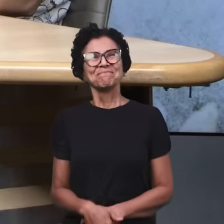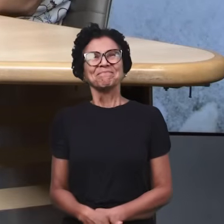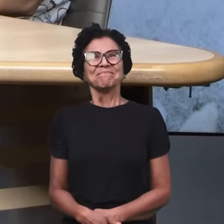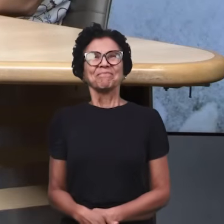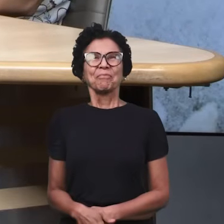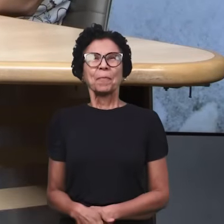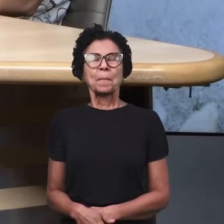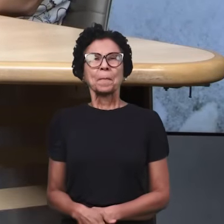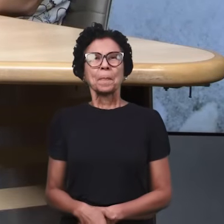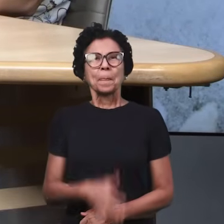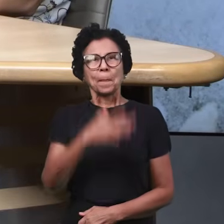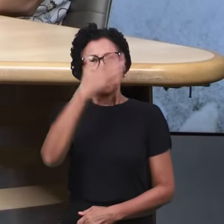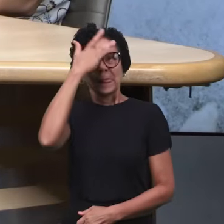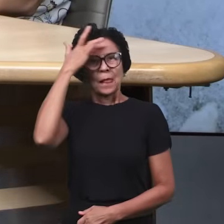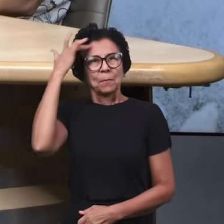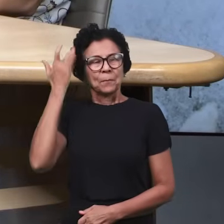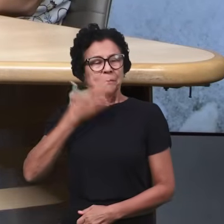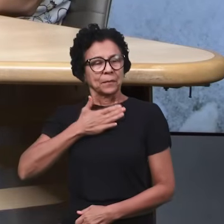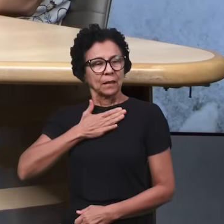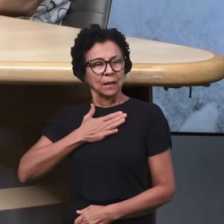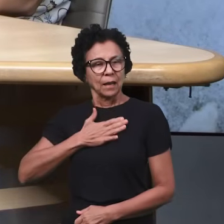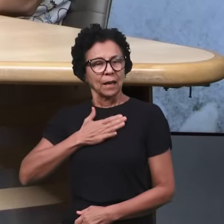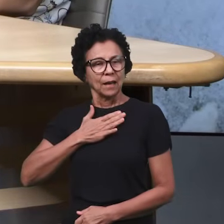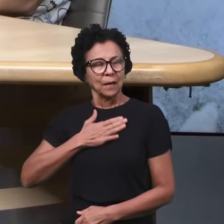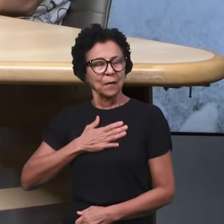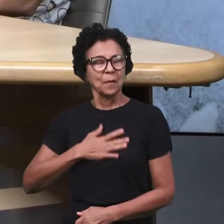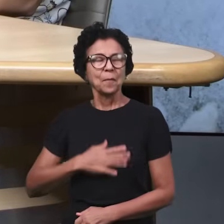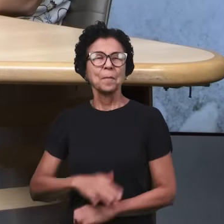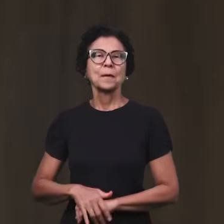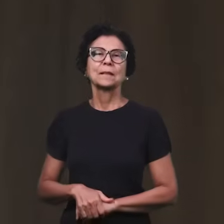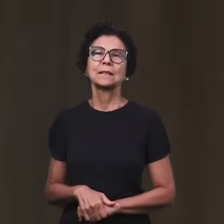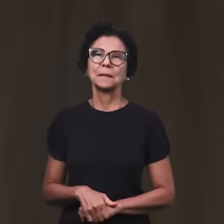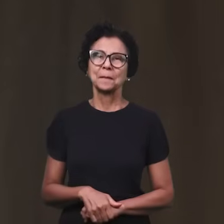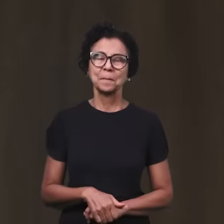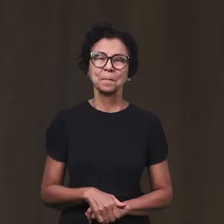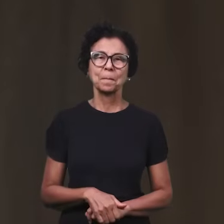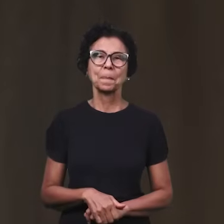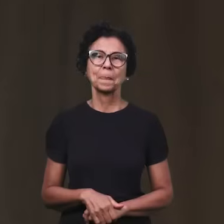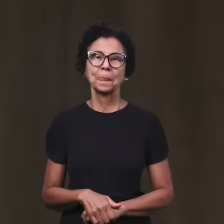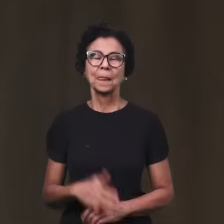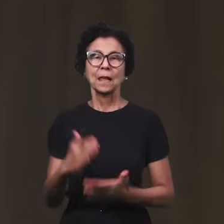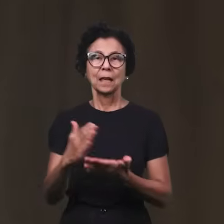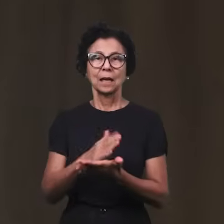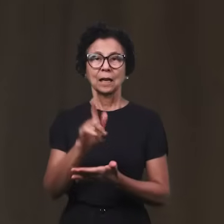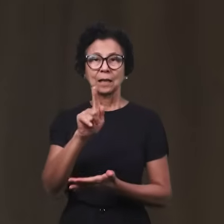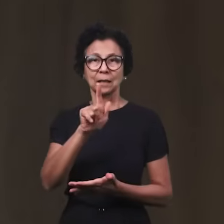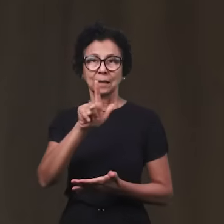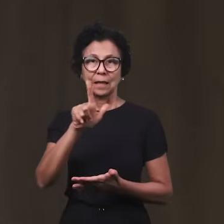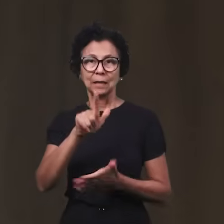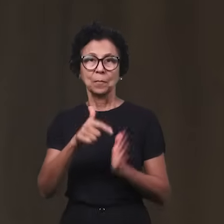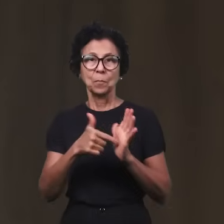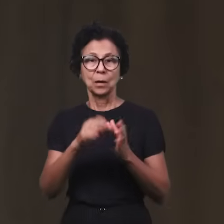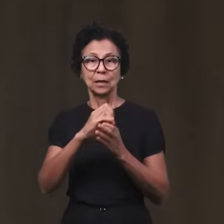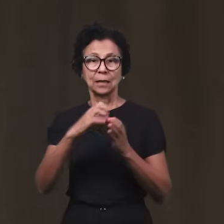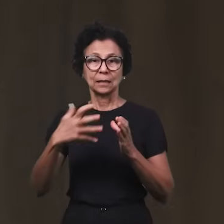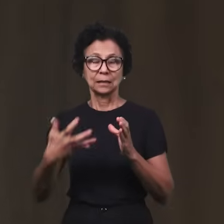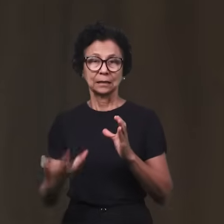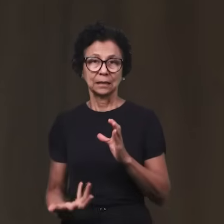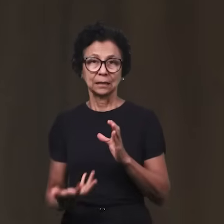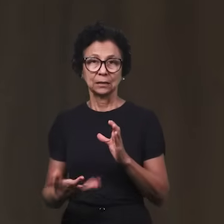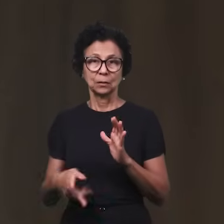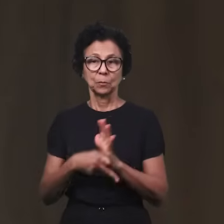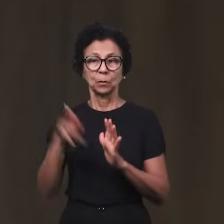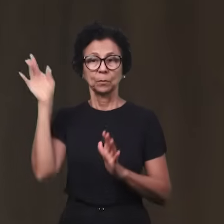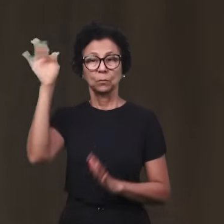A mansidão é uma característica do fruto do Espírito. Em Gálatas 5, 22 e 23, vai trazer as características